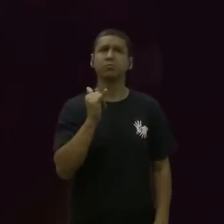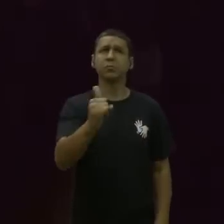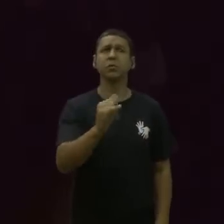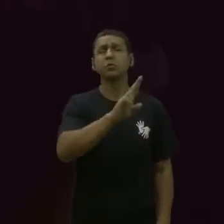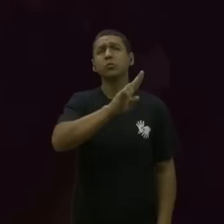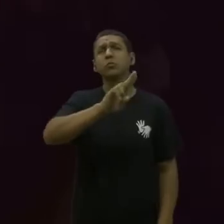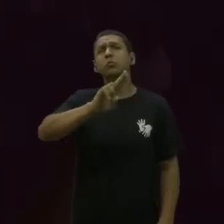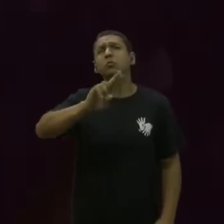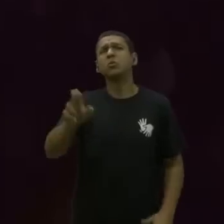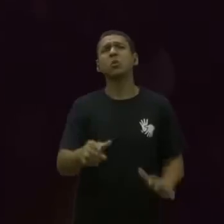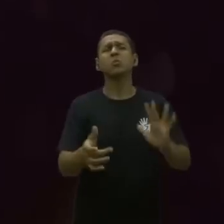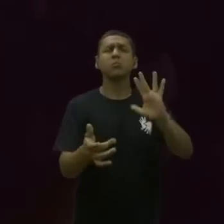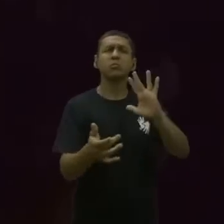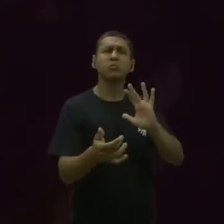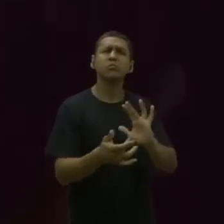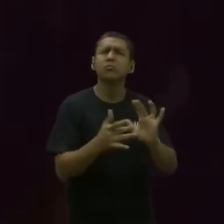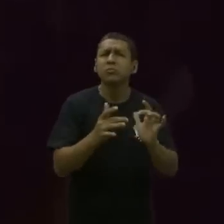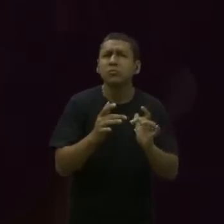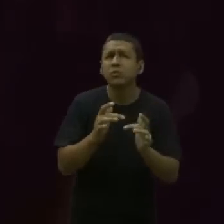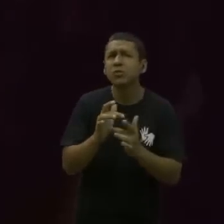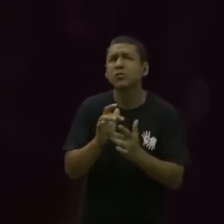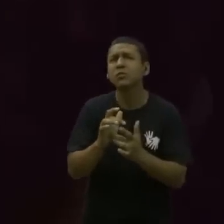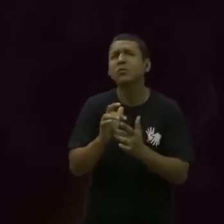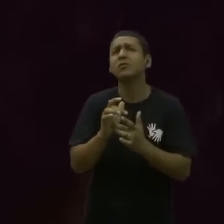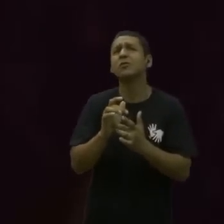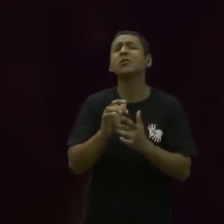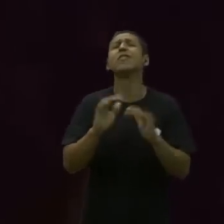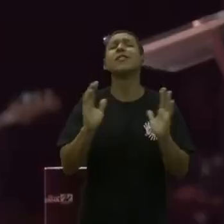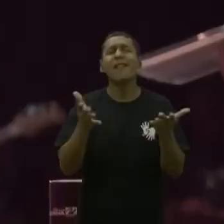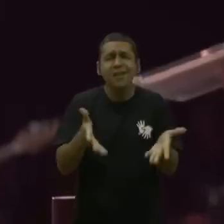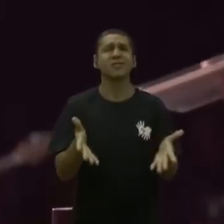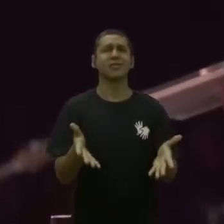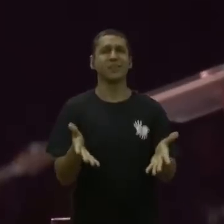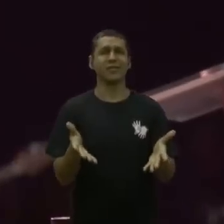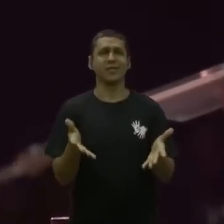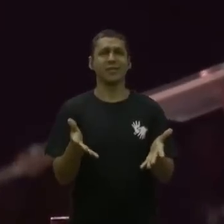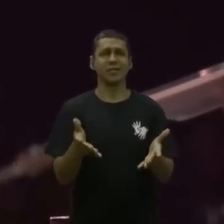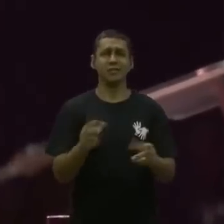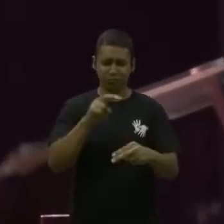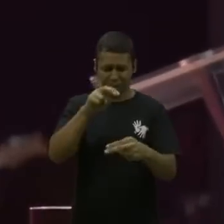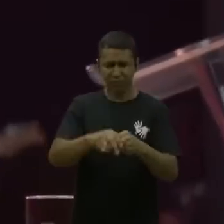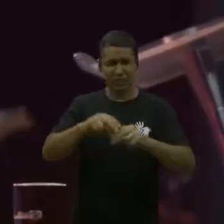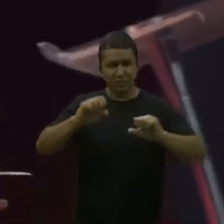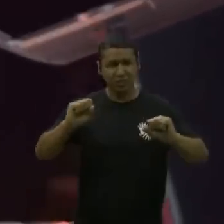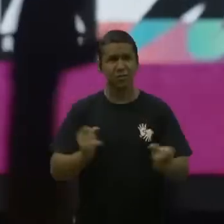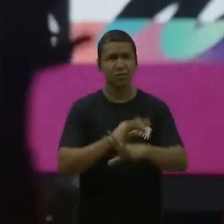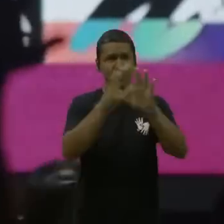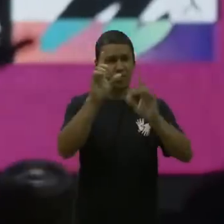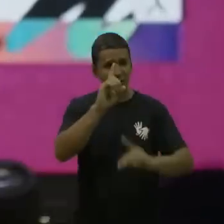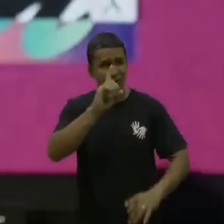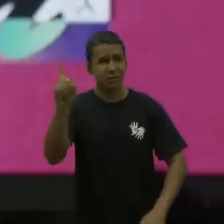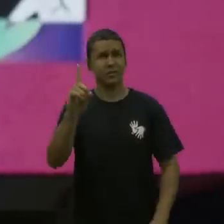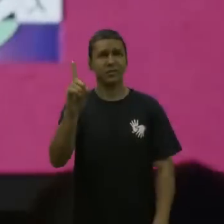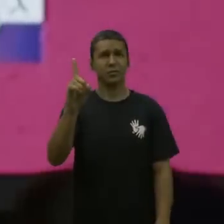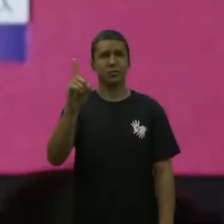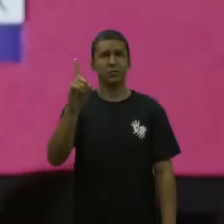que o nome dEle é já. Só quem acrescenta dando glória ao nome de Jesus.